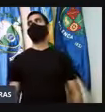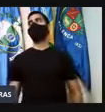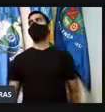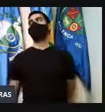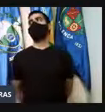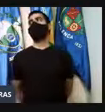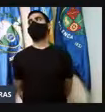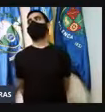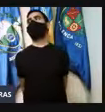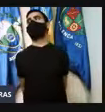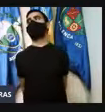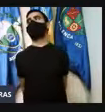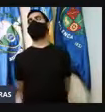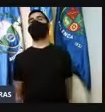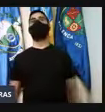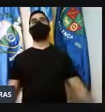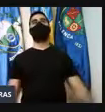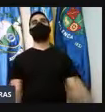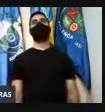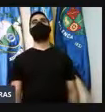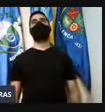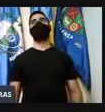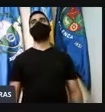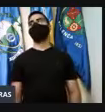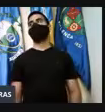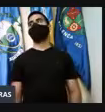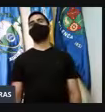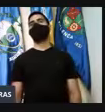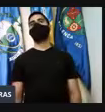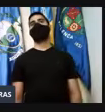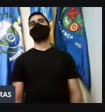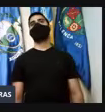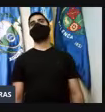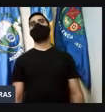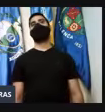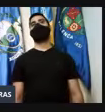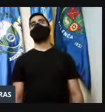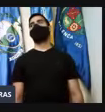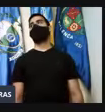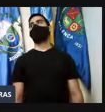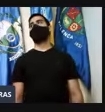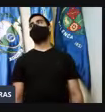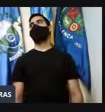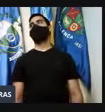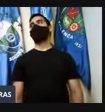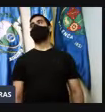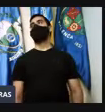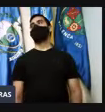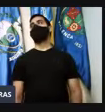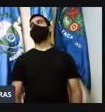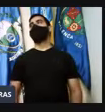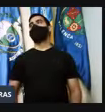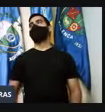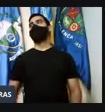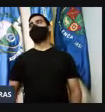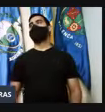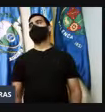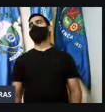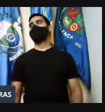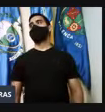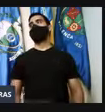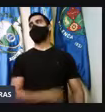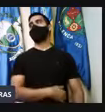Quer falar, Marquinhos, alguma coisa? Permite uma parte? Alô? Alô? Deixando claro,